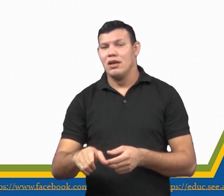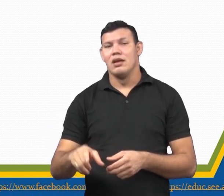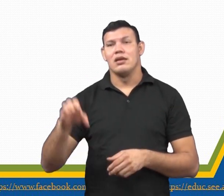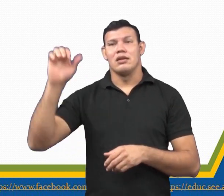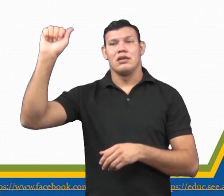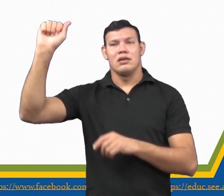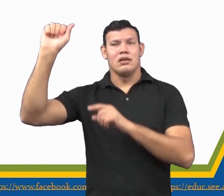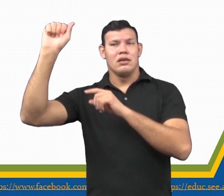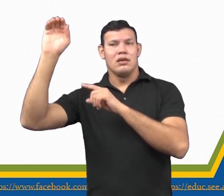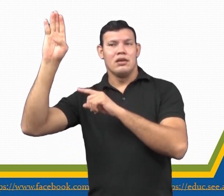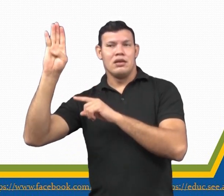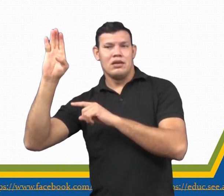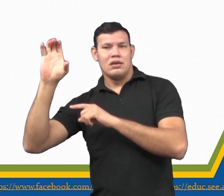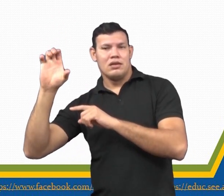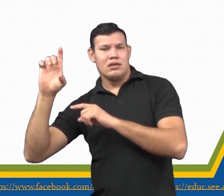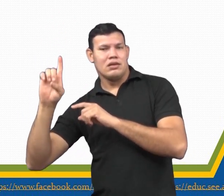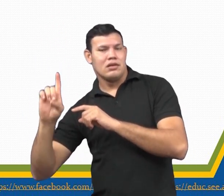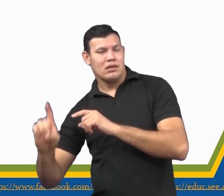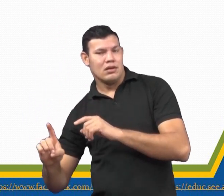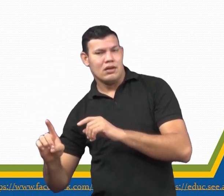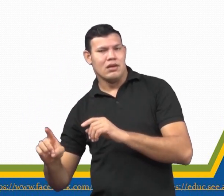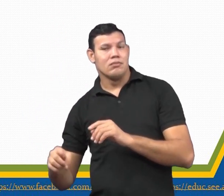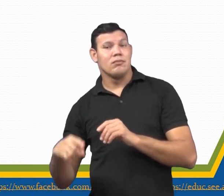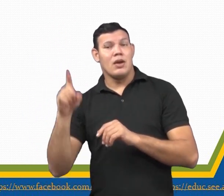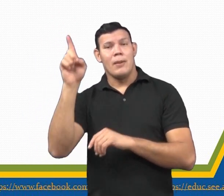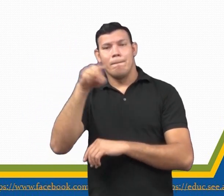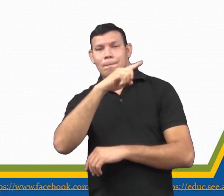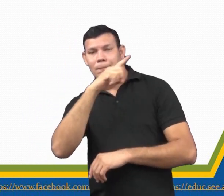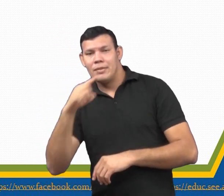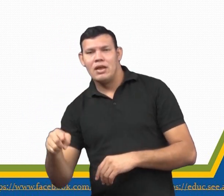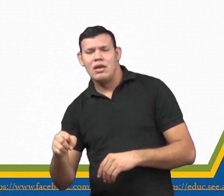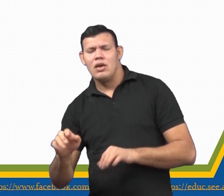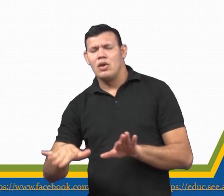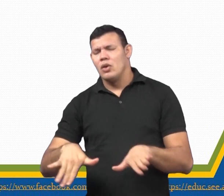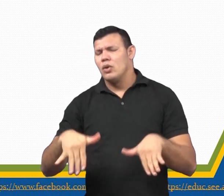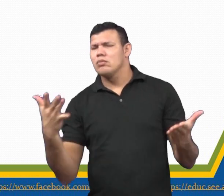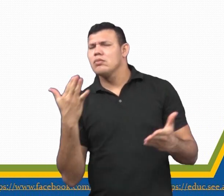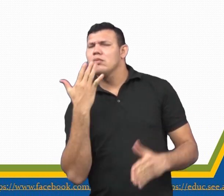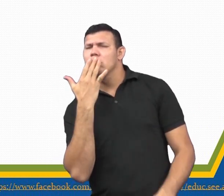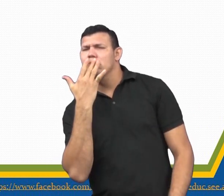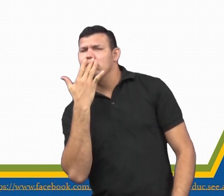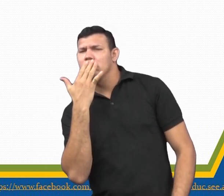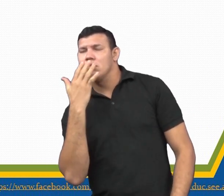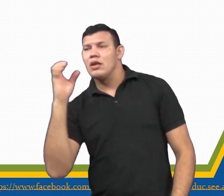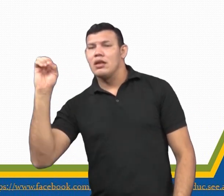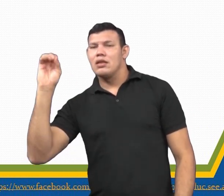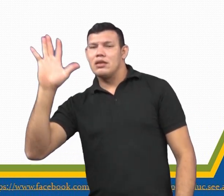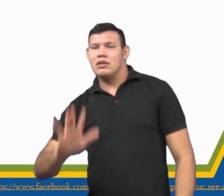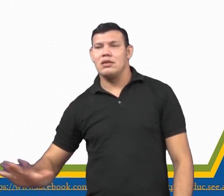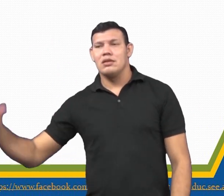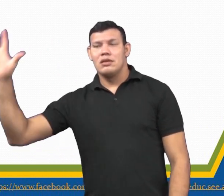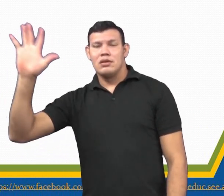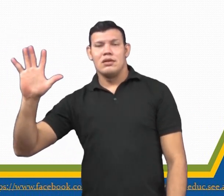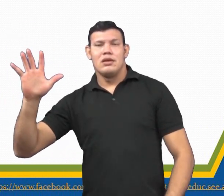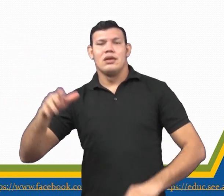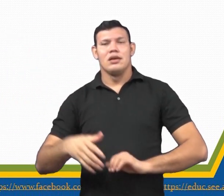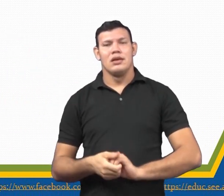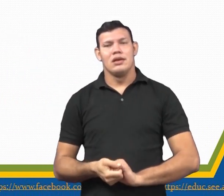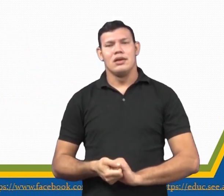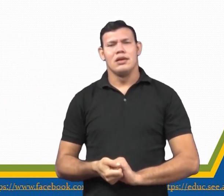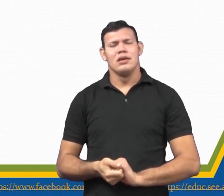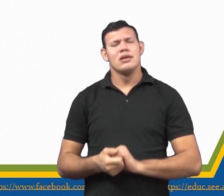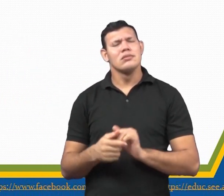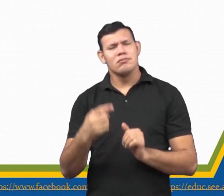da Oceania no referido mapa. Então temos aí vermelho, preto, azul, amarelo e verde. Olhando